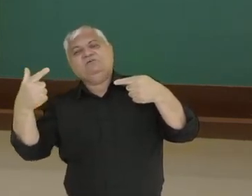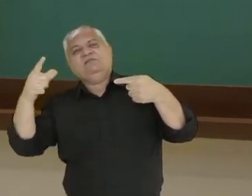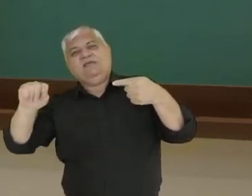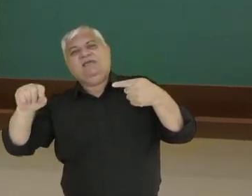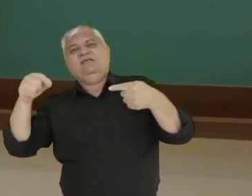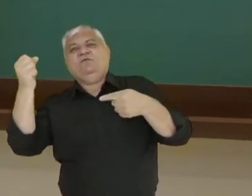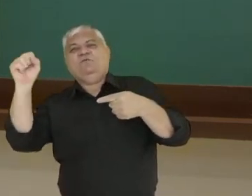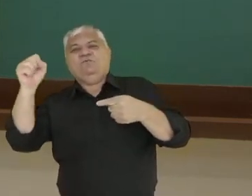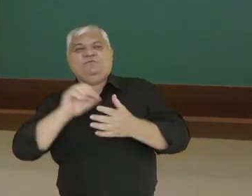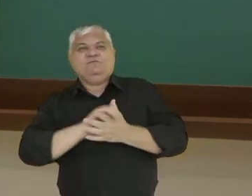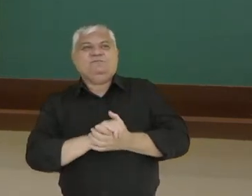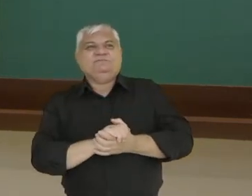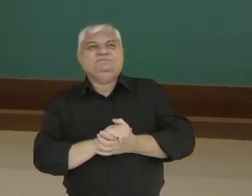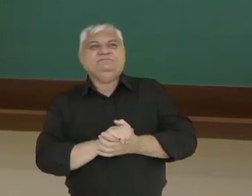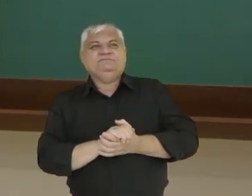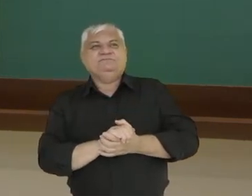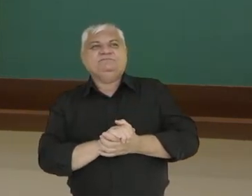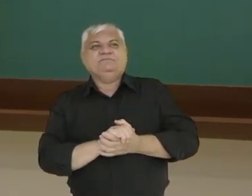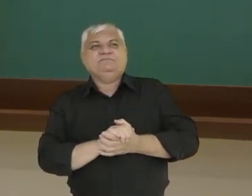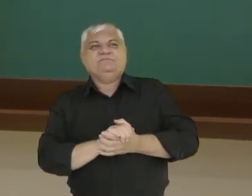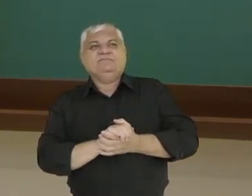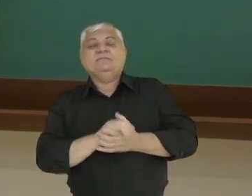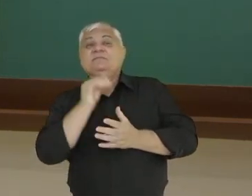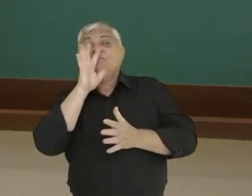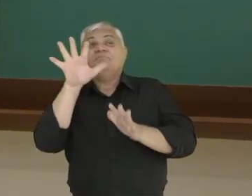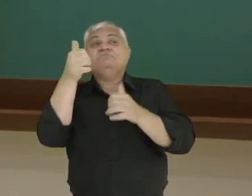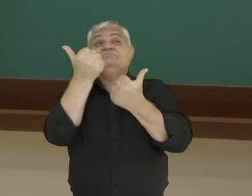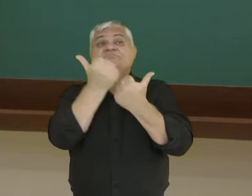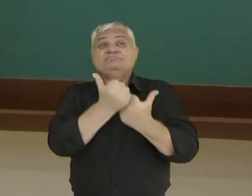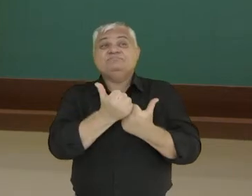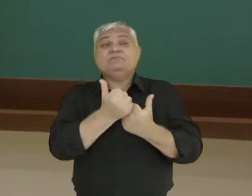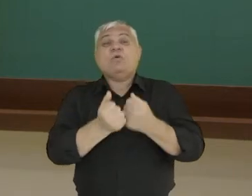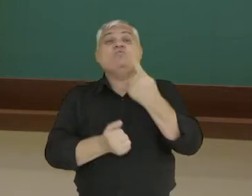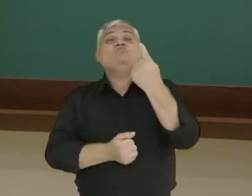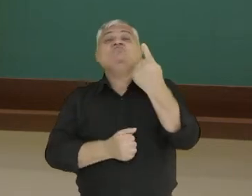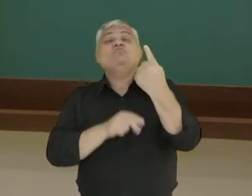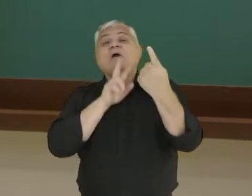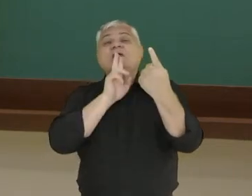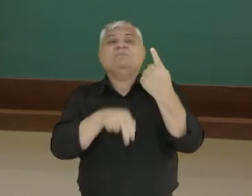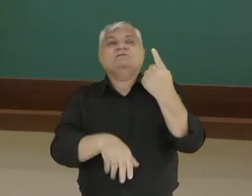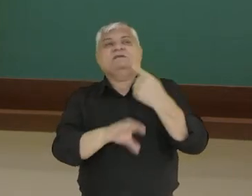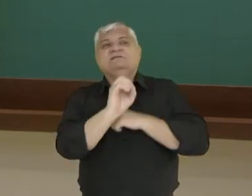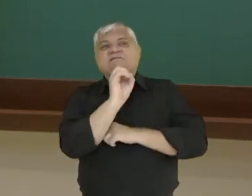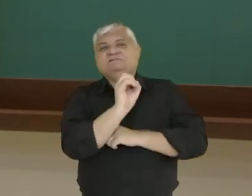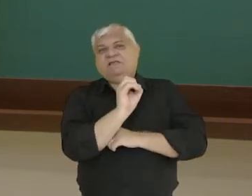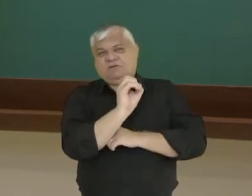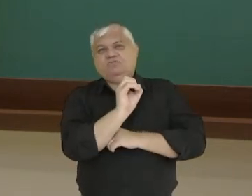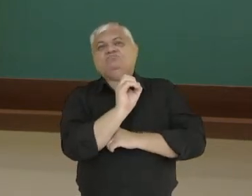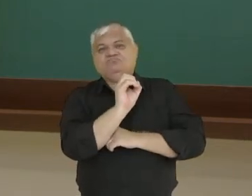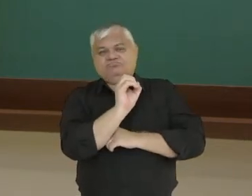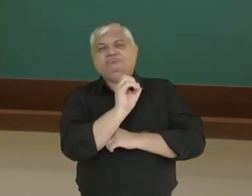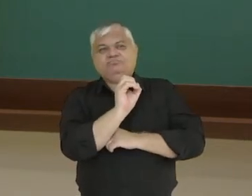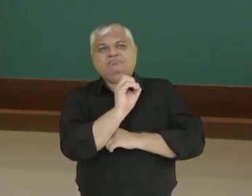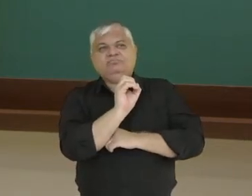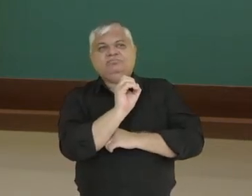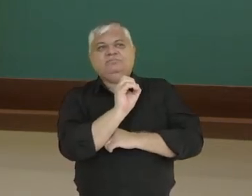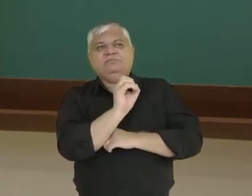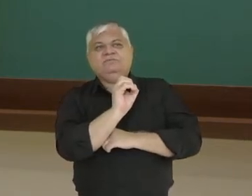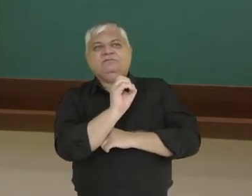10 na menos 8. Substituindo, logaritmo de 1 na base 10, valor